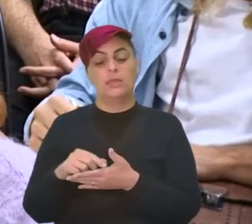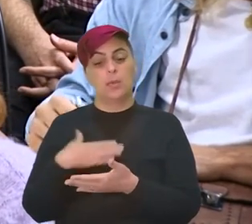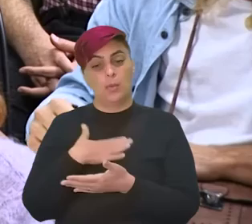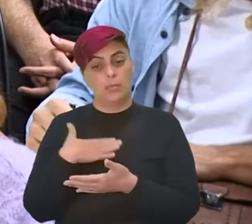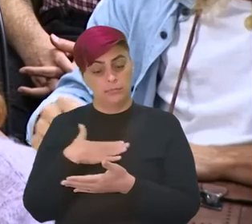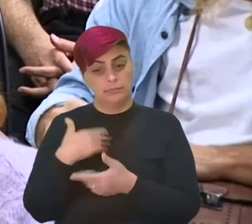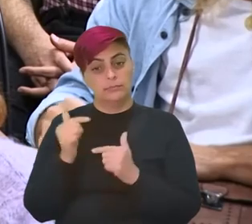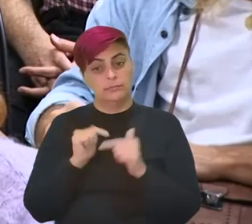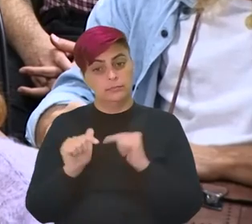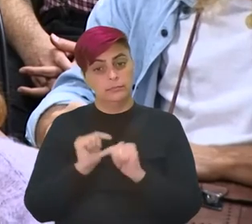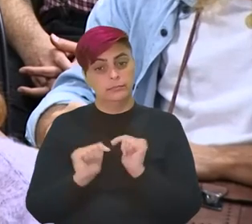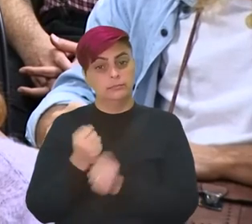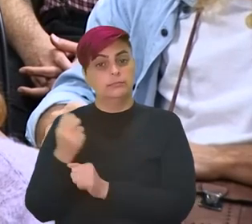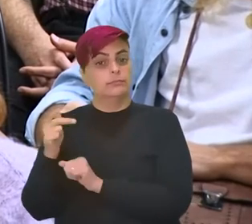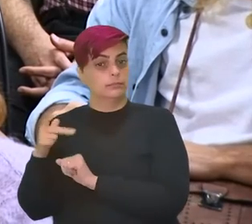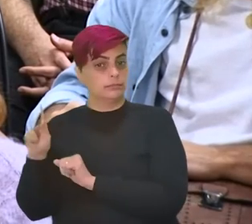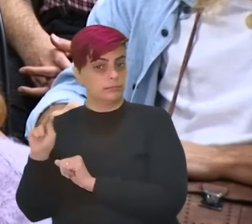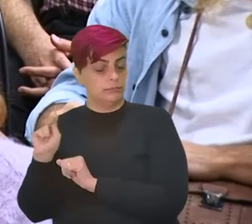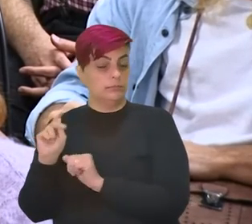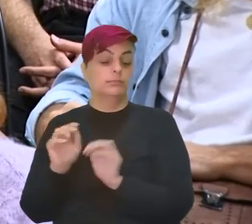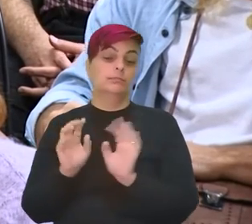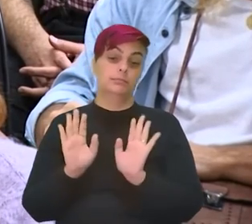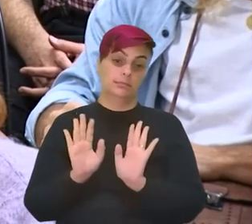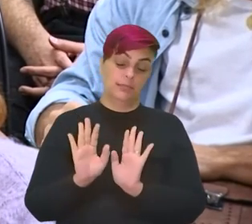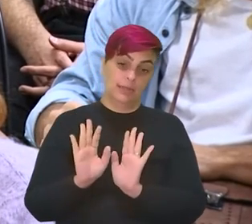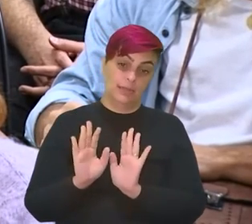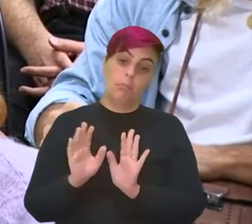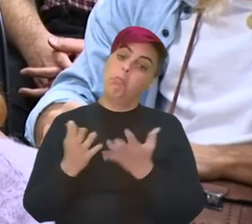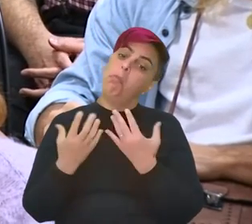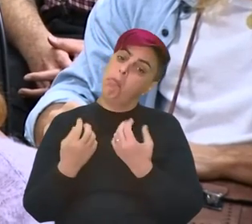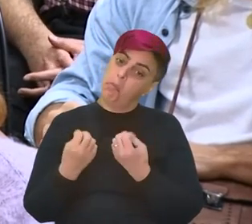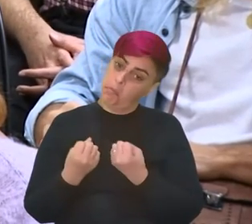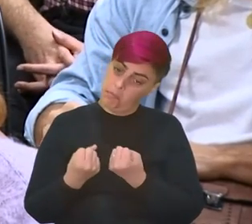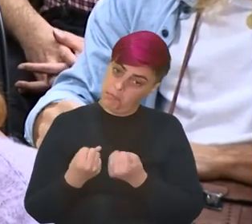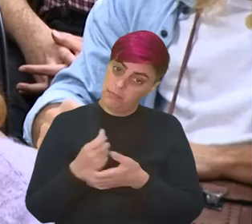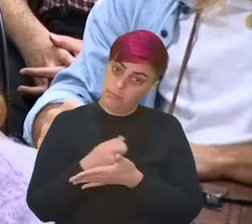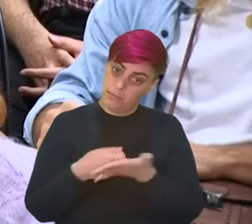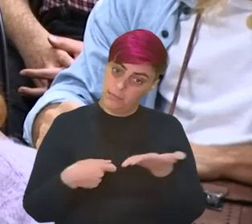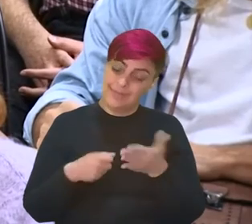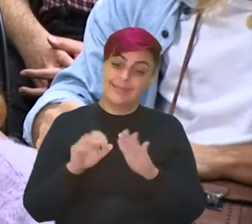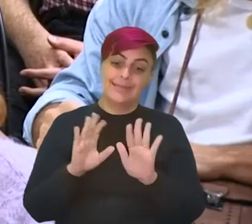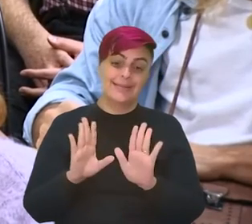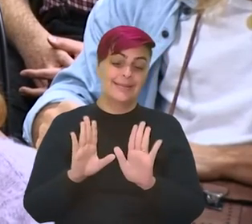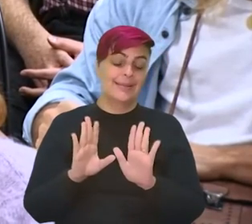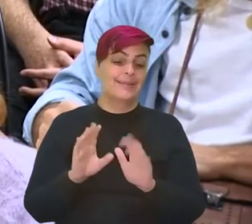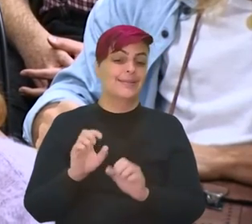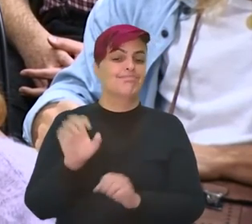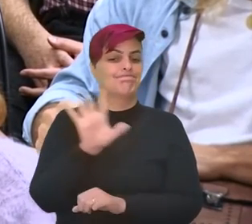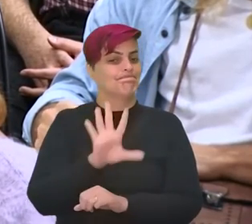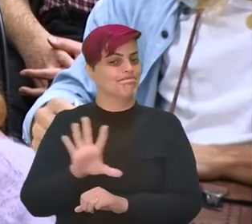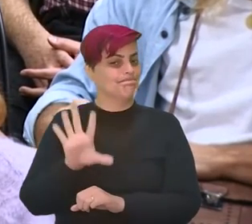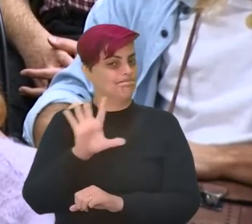e apaixonado pelo que ele faz. Então, isso ainda é aceito no texto. Na